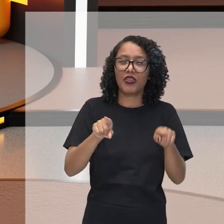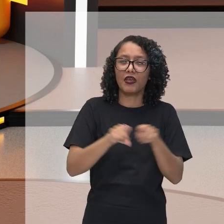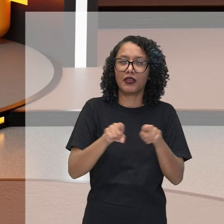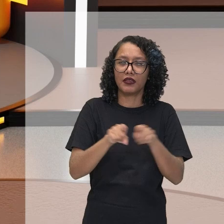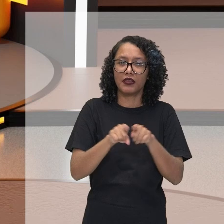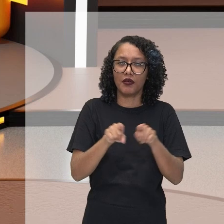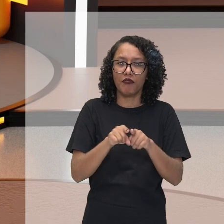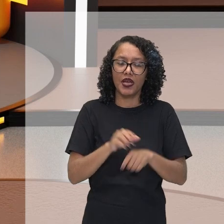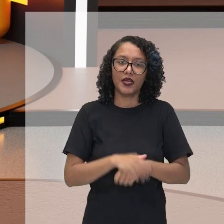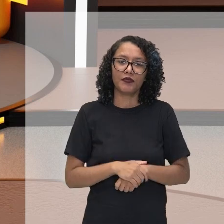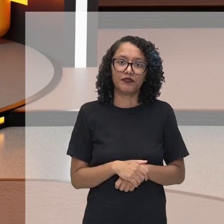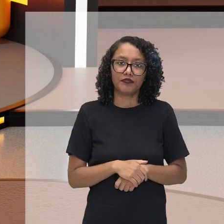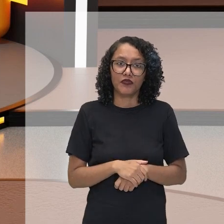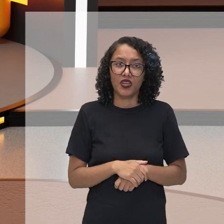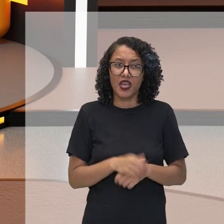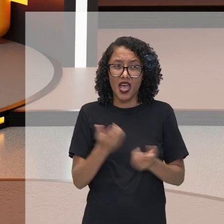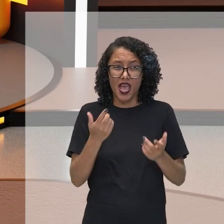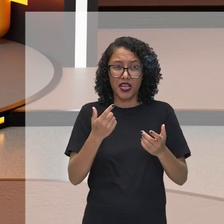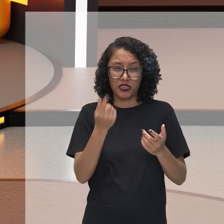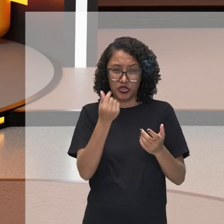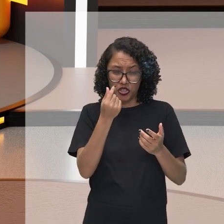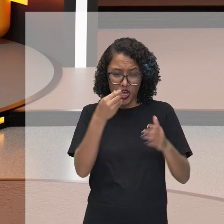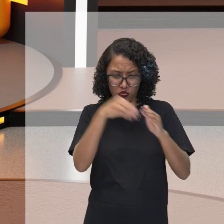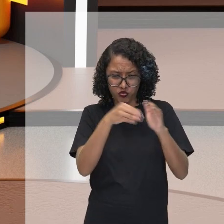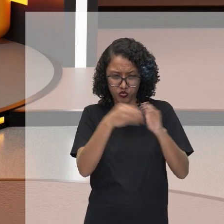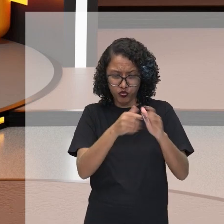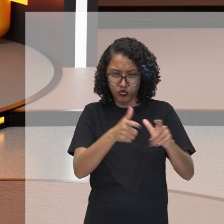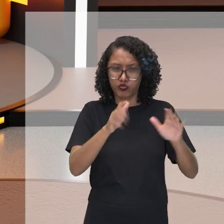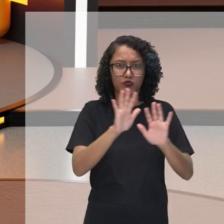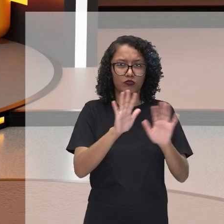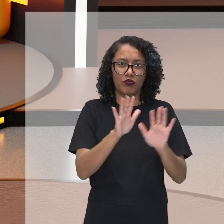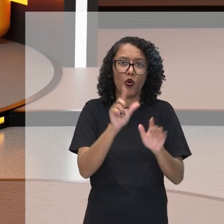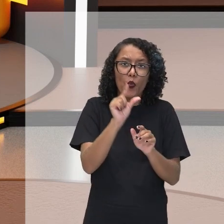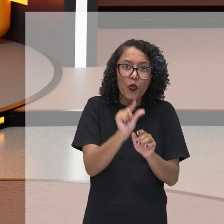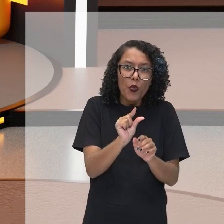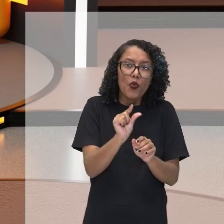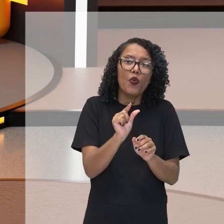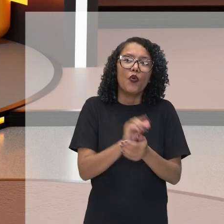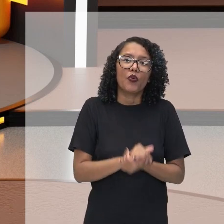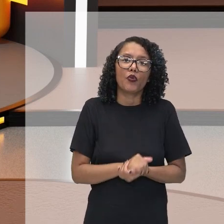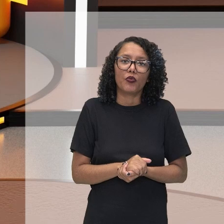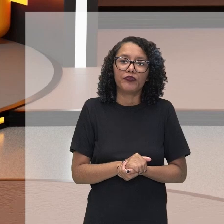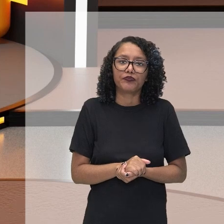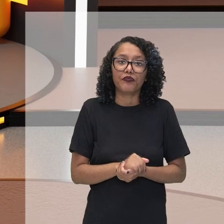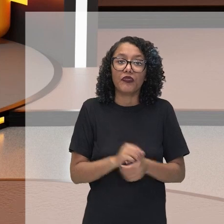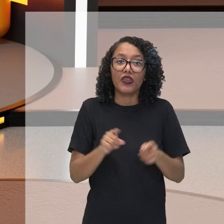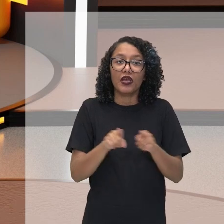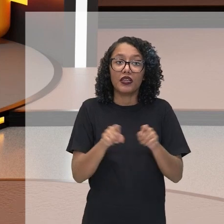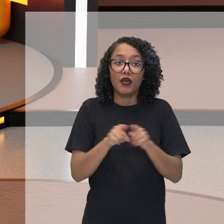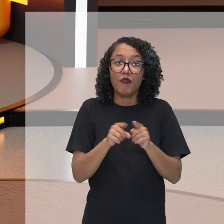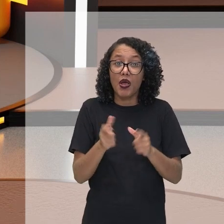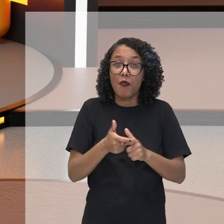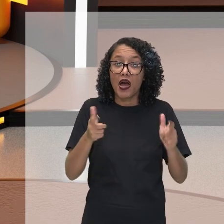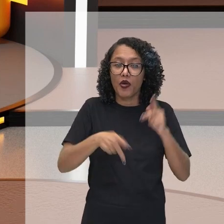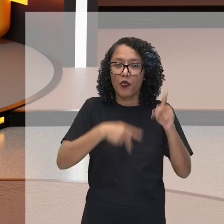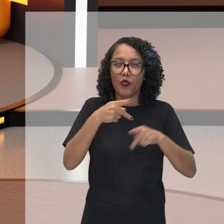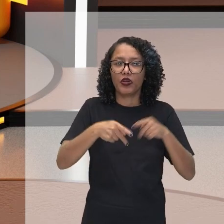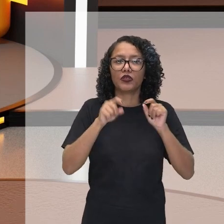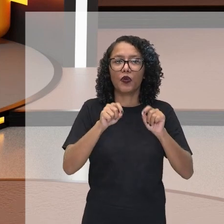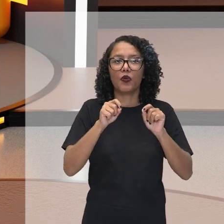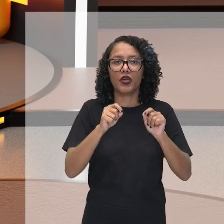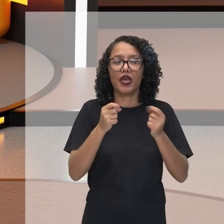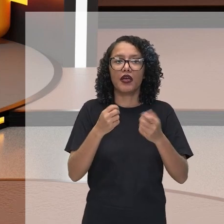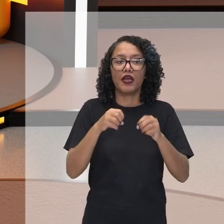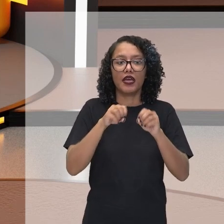de renda, né? E também grande proporção aí da população com ensino superior completo. Então, realmente,